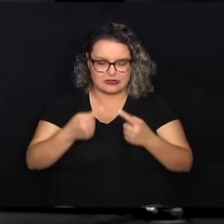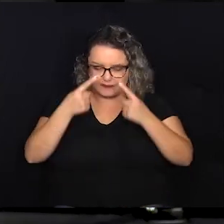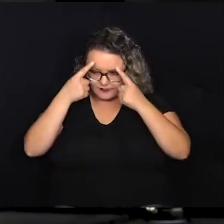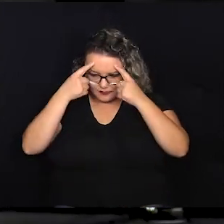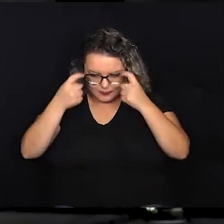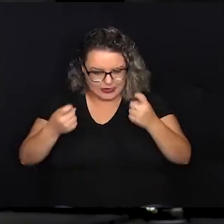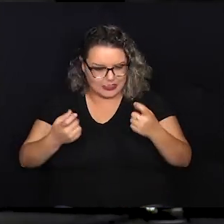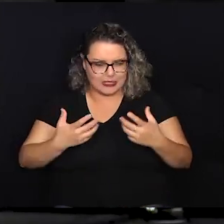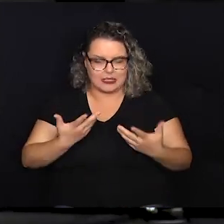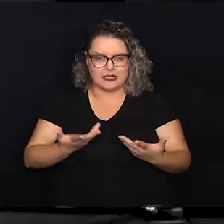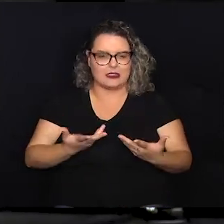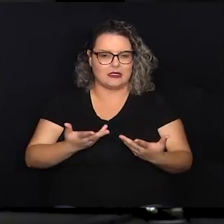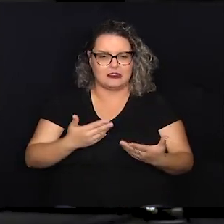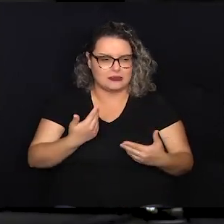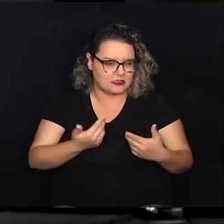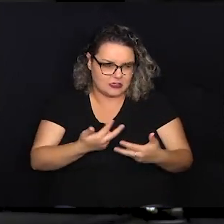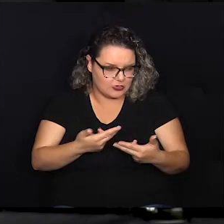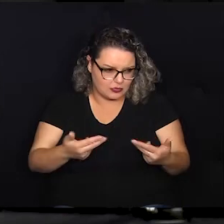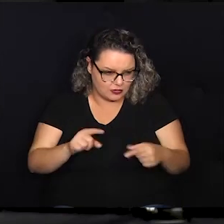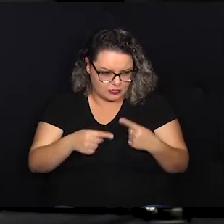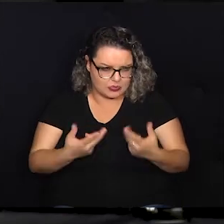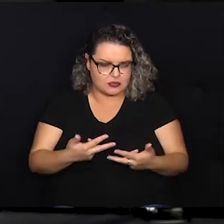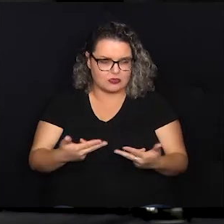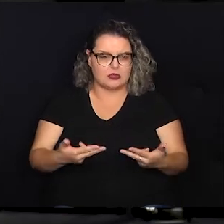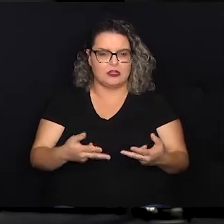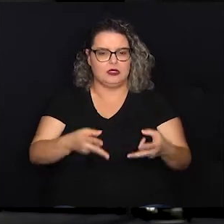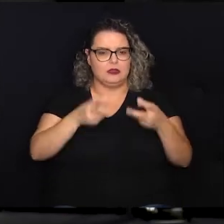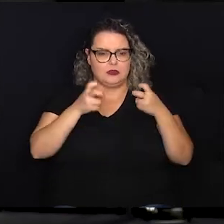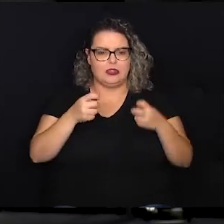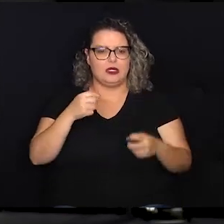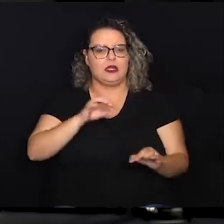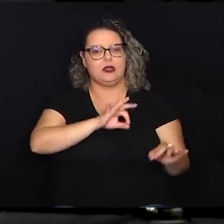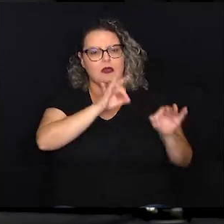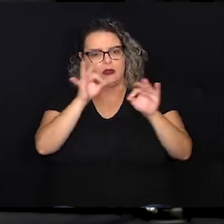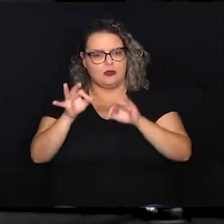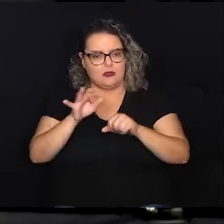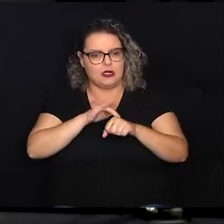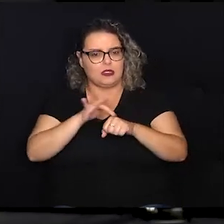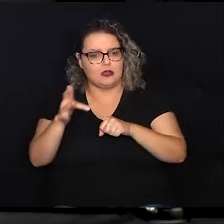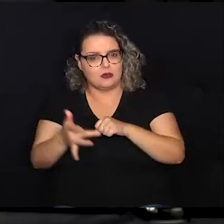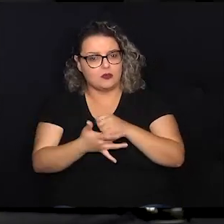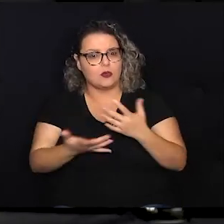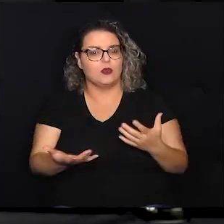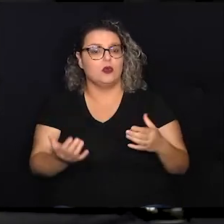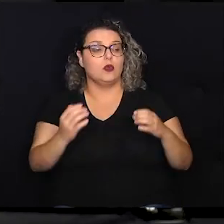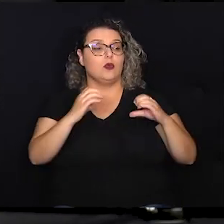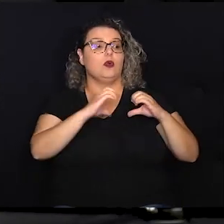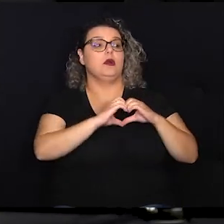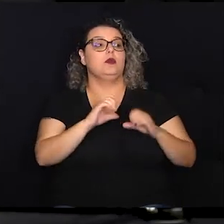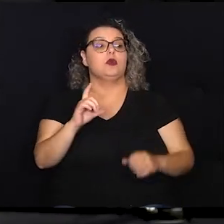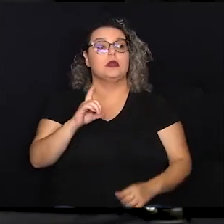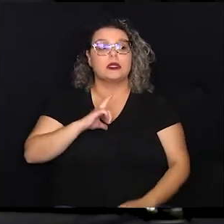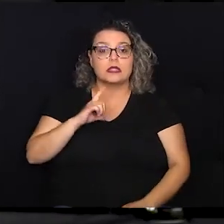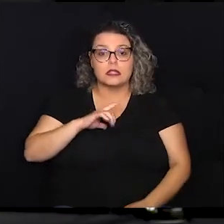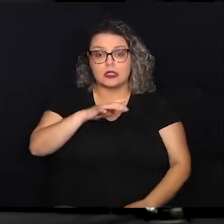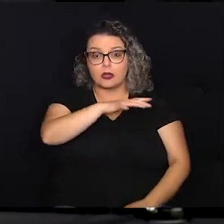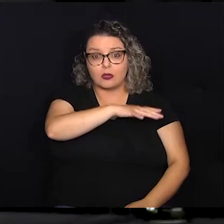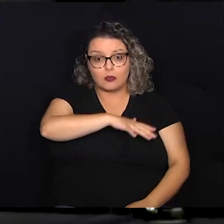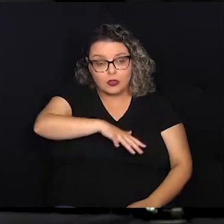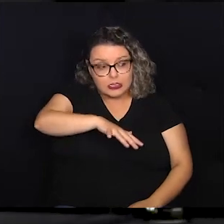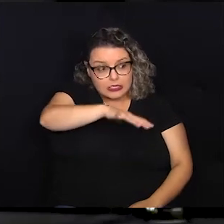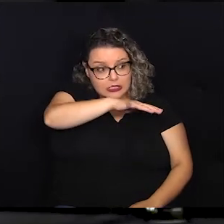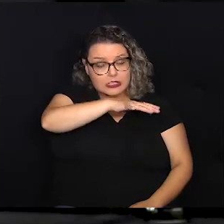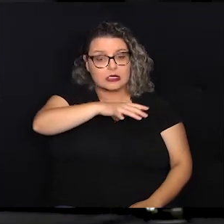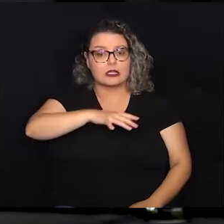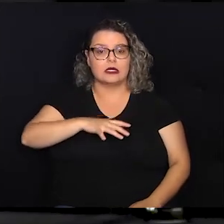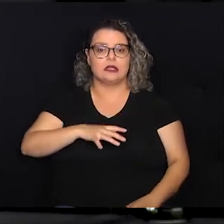tudo isso e passar, a gente percebe, né? Inclusive, eu te acompanho nas redes sociais, tudo mais, o